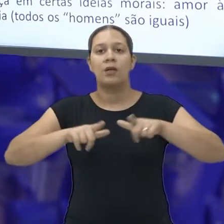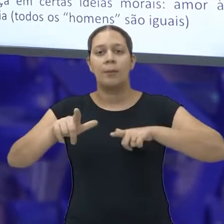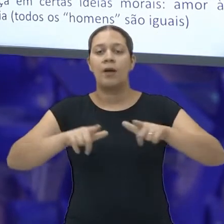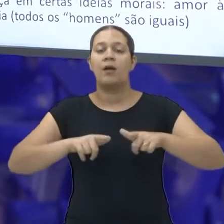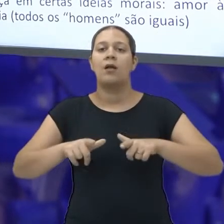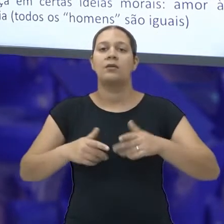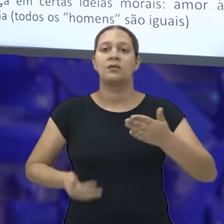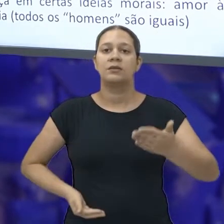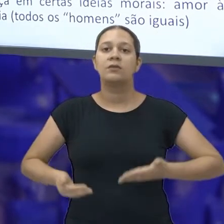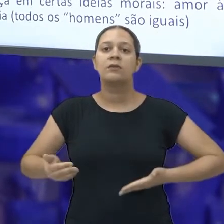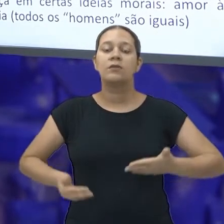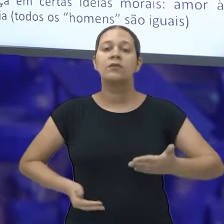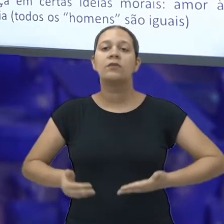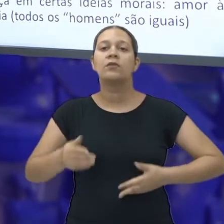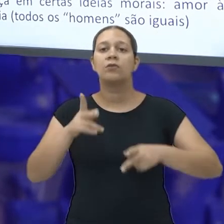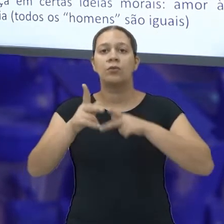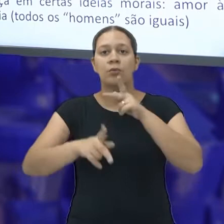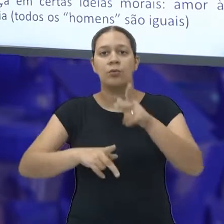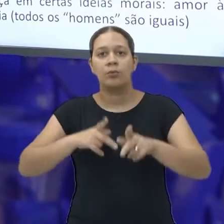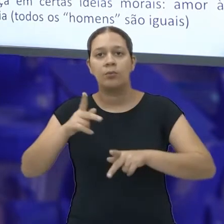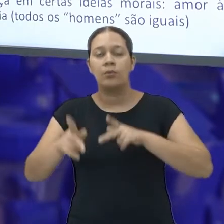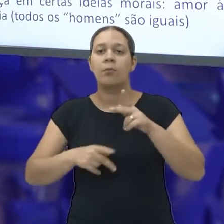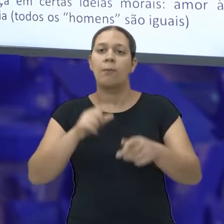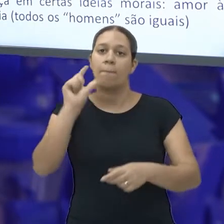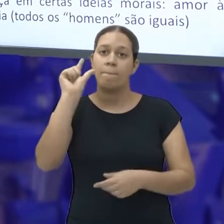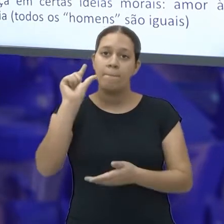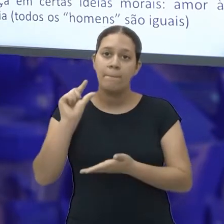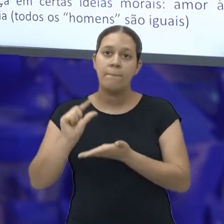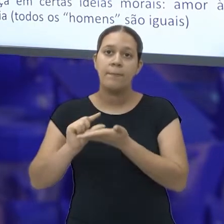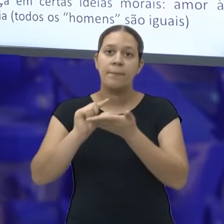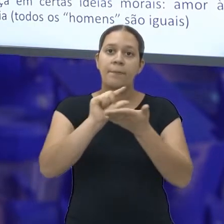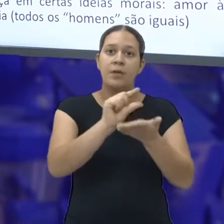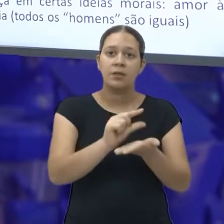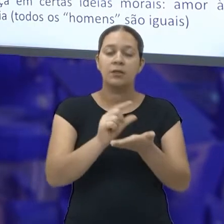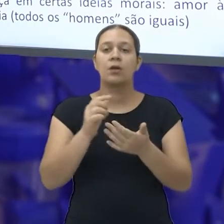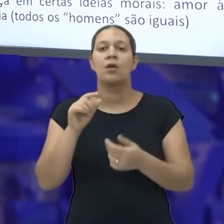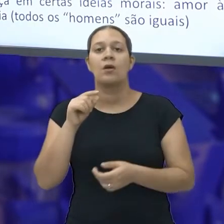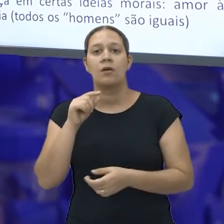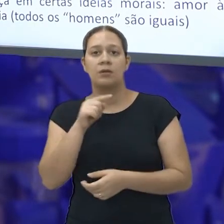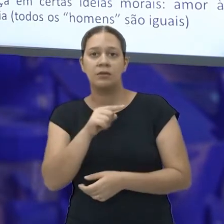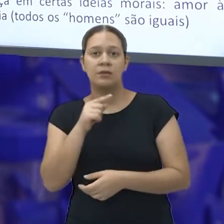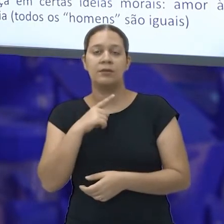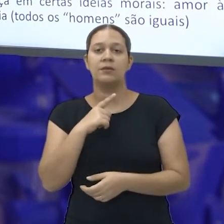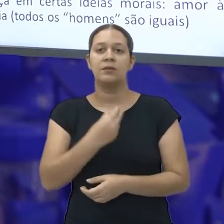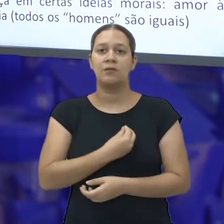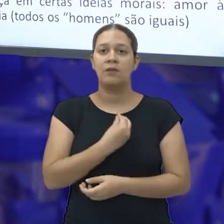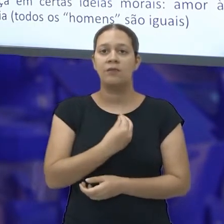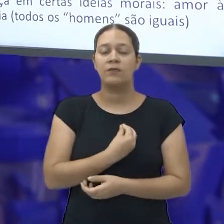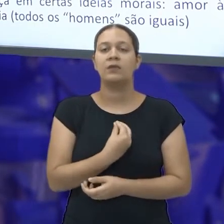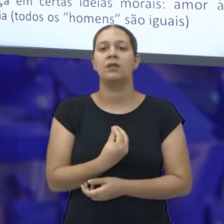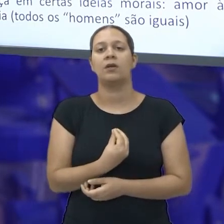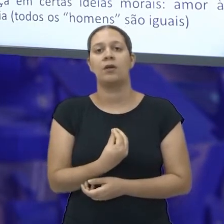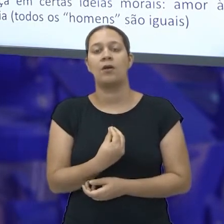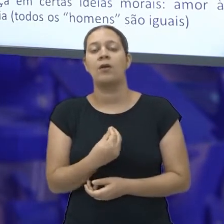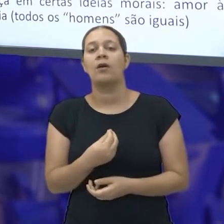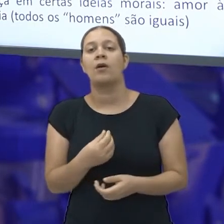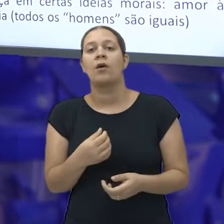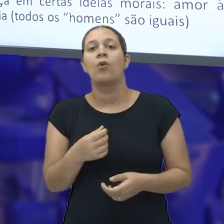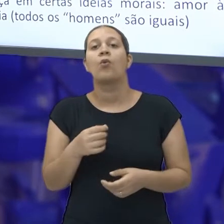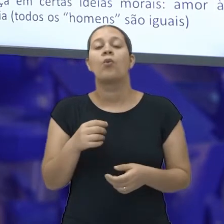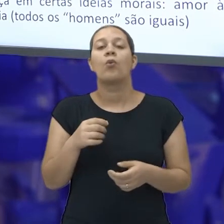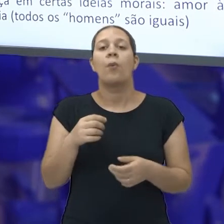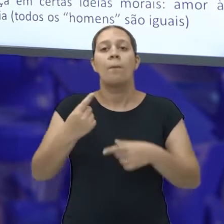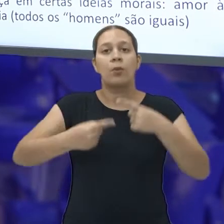o povo. E era um pagamento módico, pequeno, para que ele pudesse garantir sua sobrevivência. Ou seja,